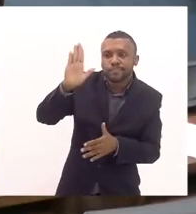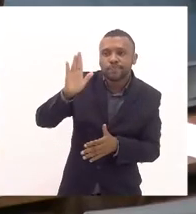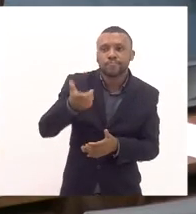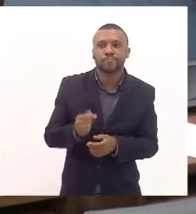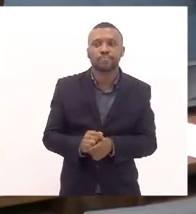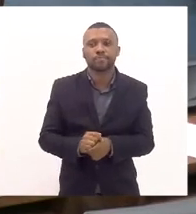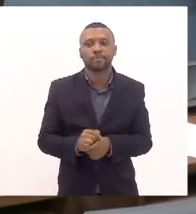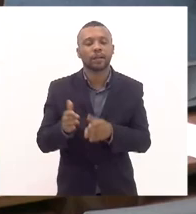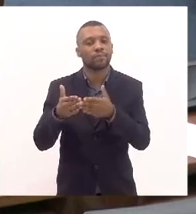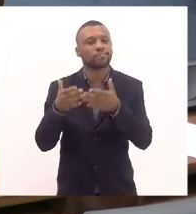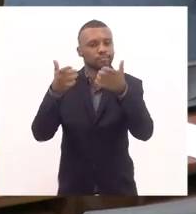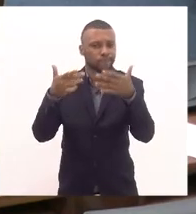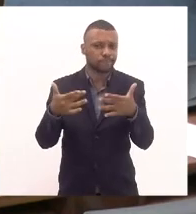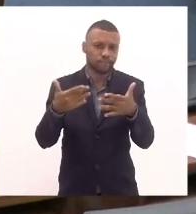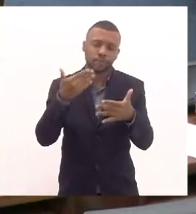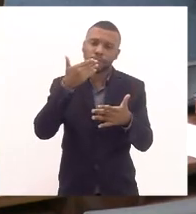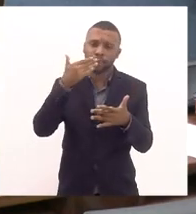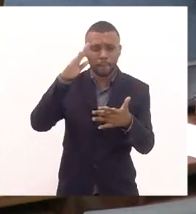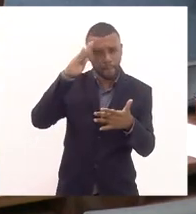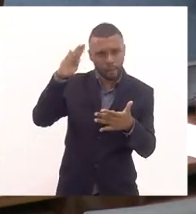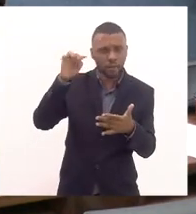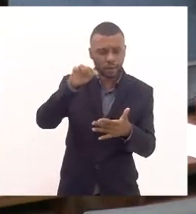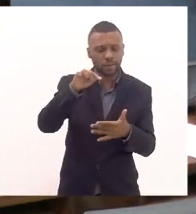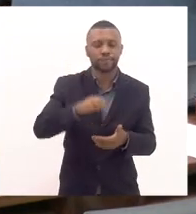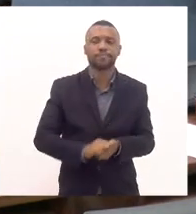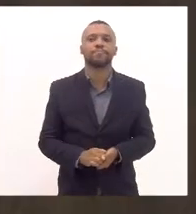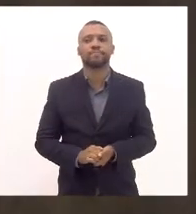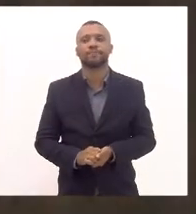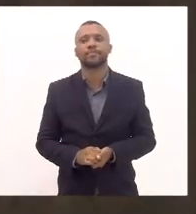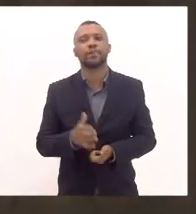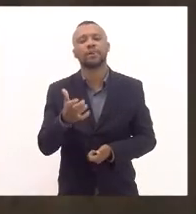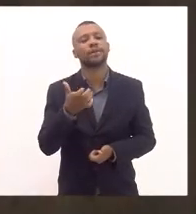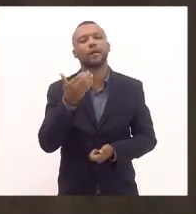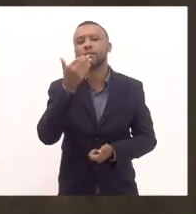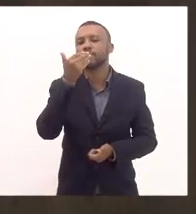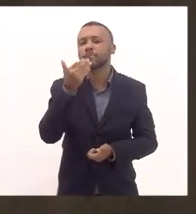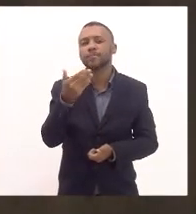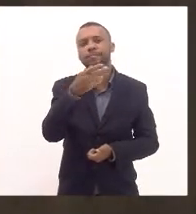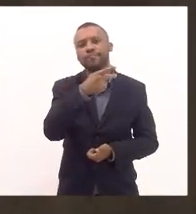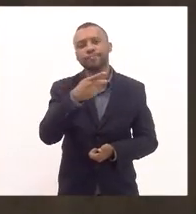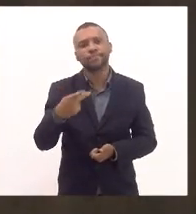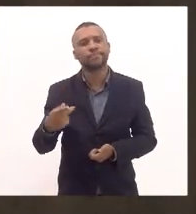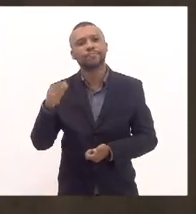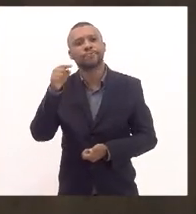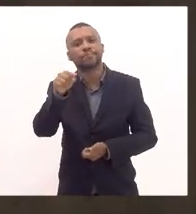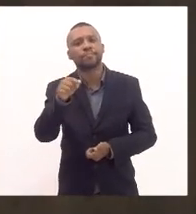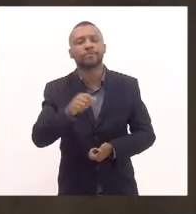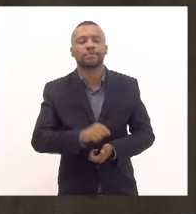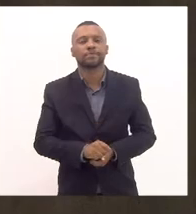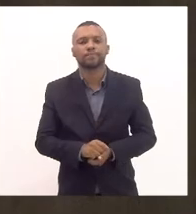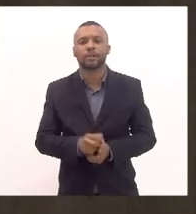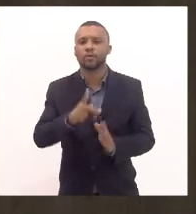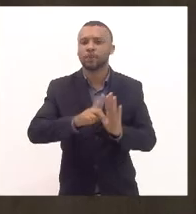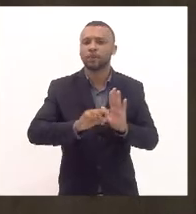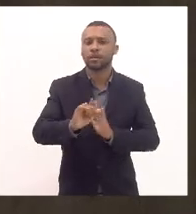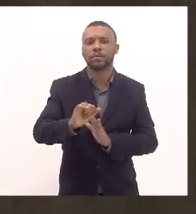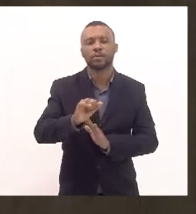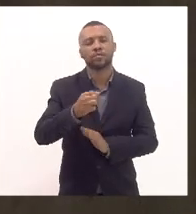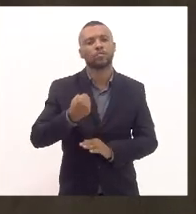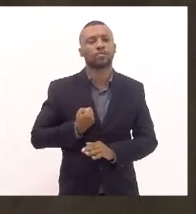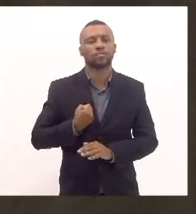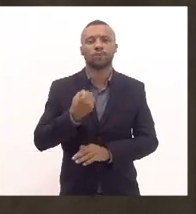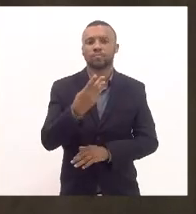pressão de óleo a prioridade eu gostaria de requerer a vossa excelência a republicação do projeto de